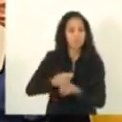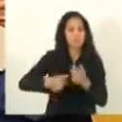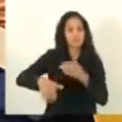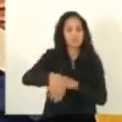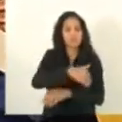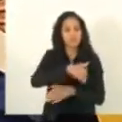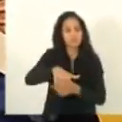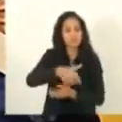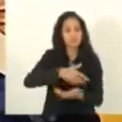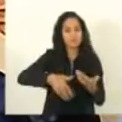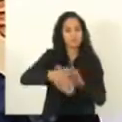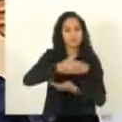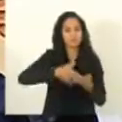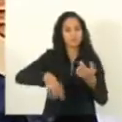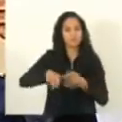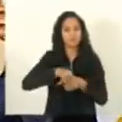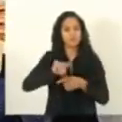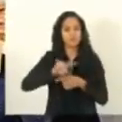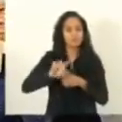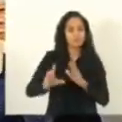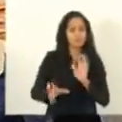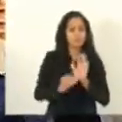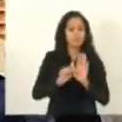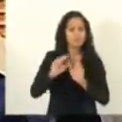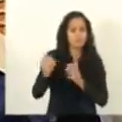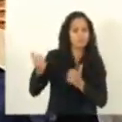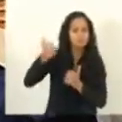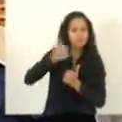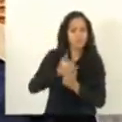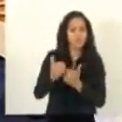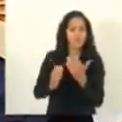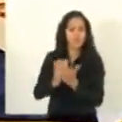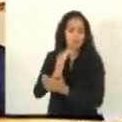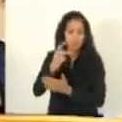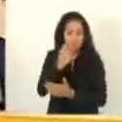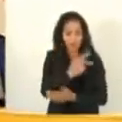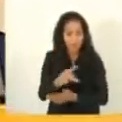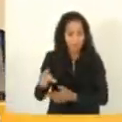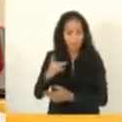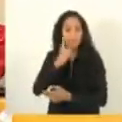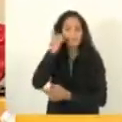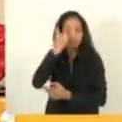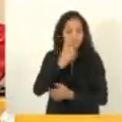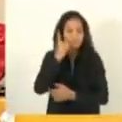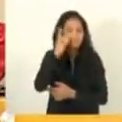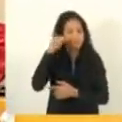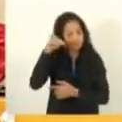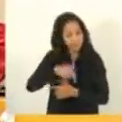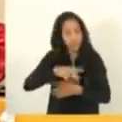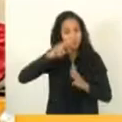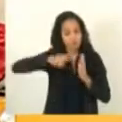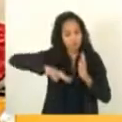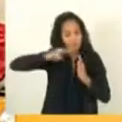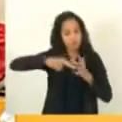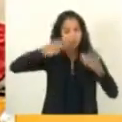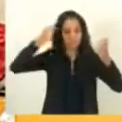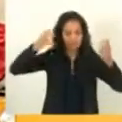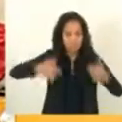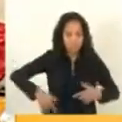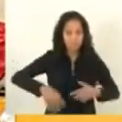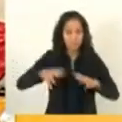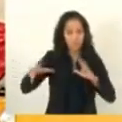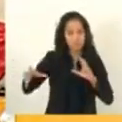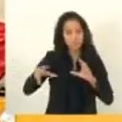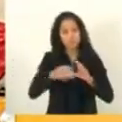urbanístico. E a emenda substitutiva na qual, aprovada pelos parlamentares, e nesse momento eu tenho o privilégio de relatar, ela inclui no seu